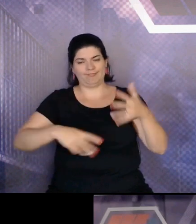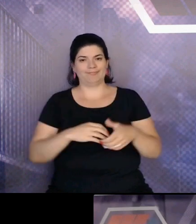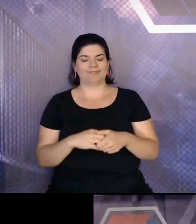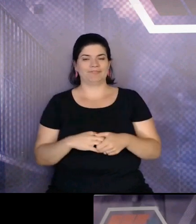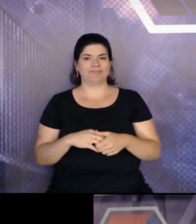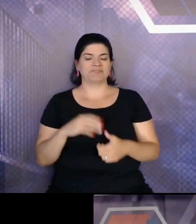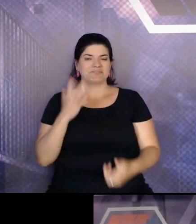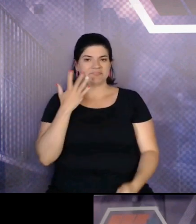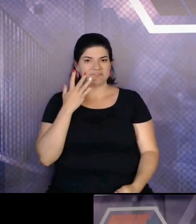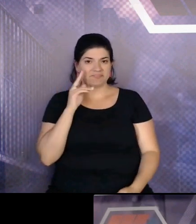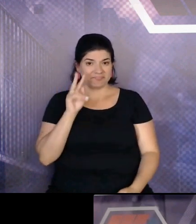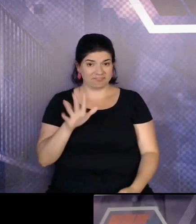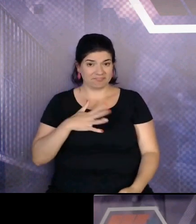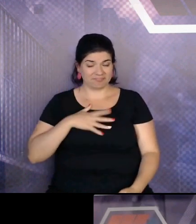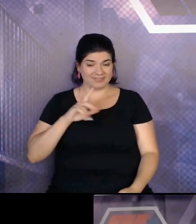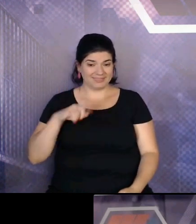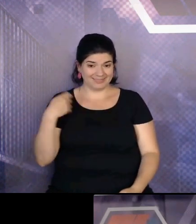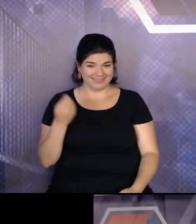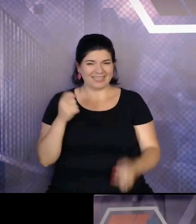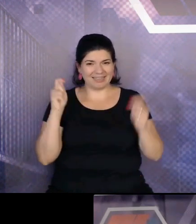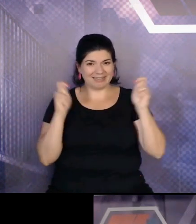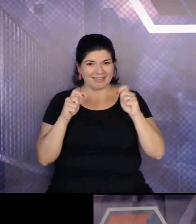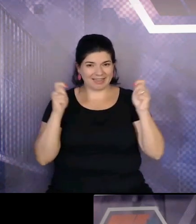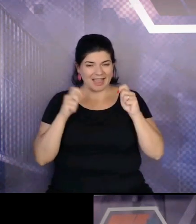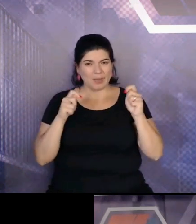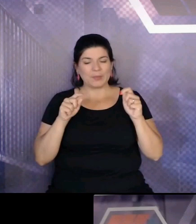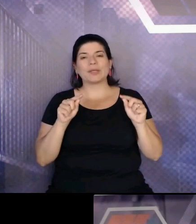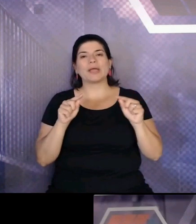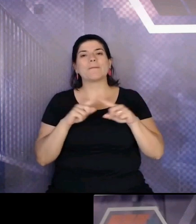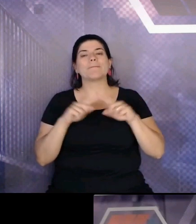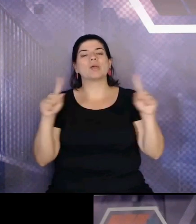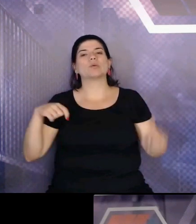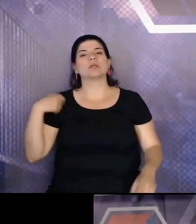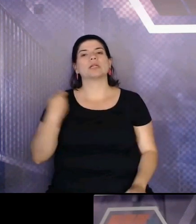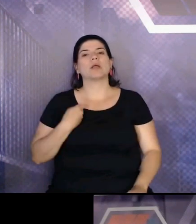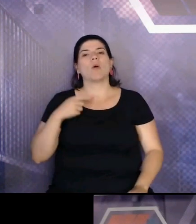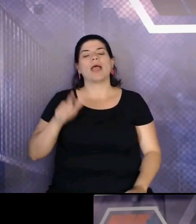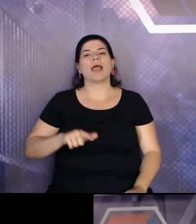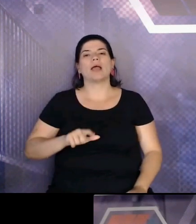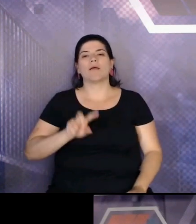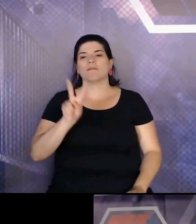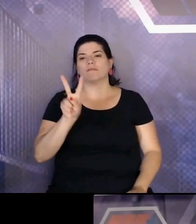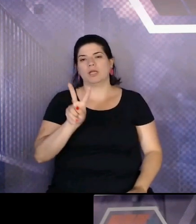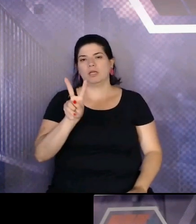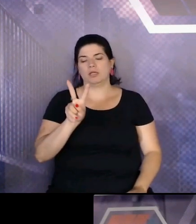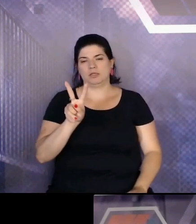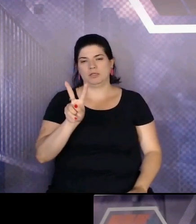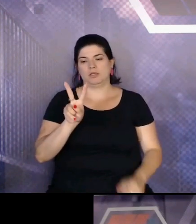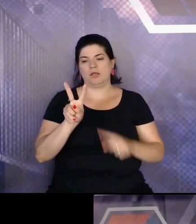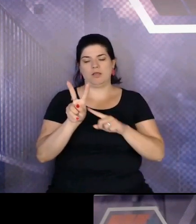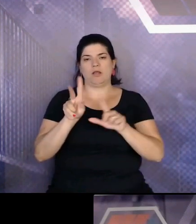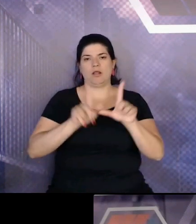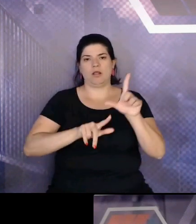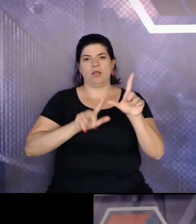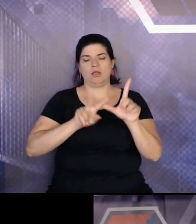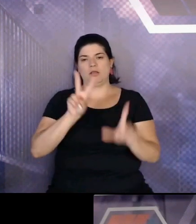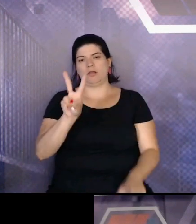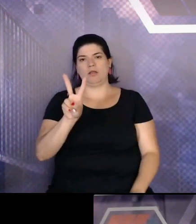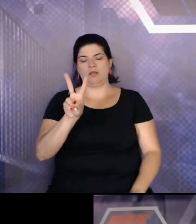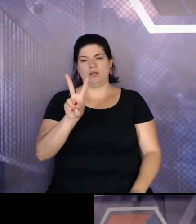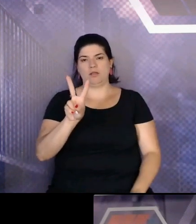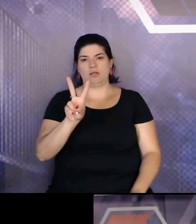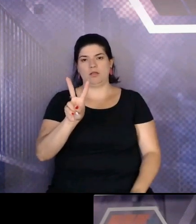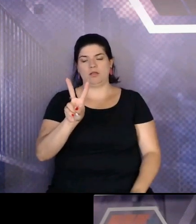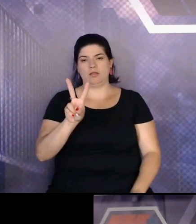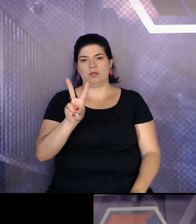sinal vai dar para reproduzir, mas o meu sinal é a letra V. Você pega a letra V e bota bem